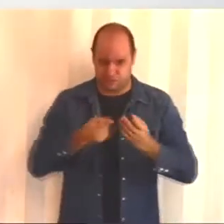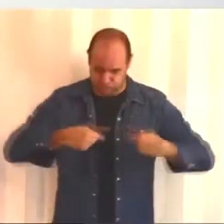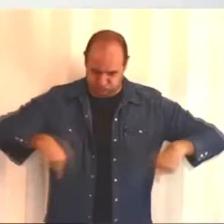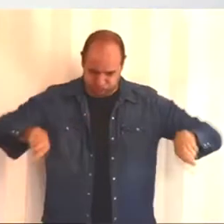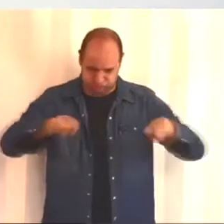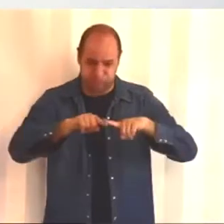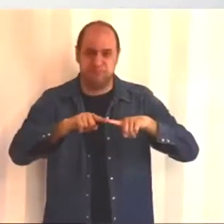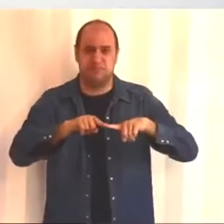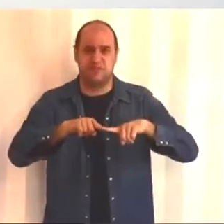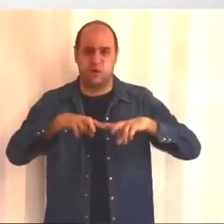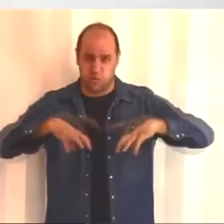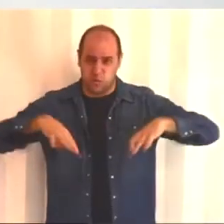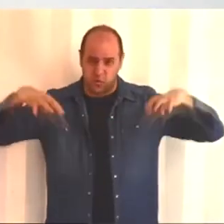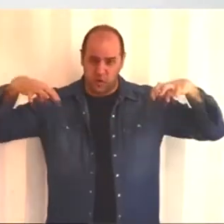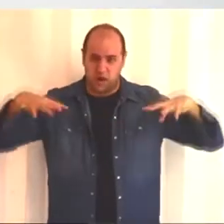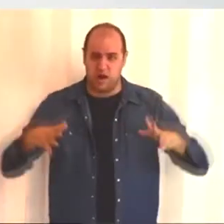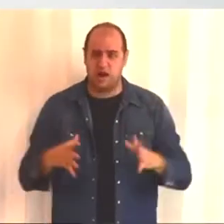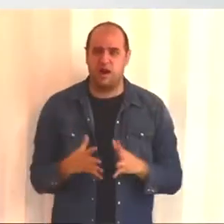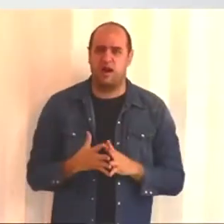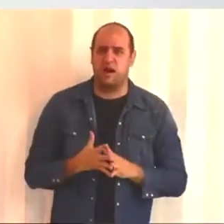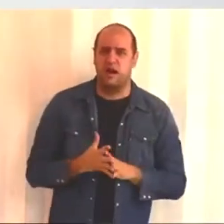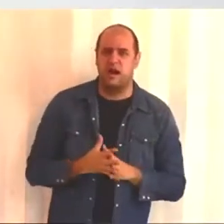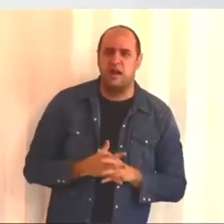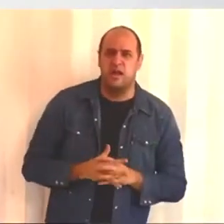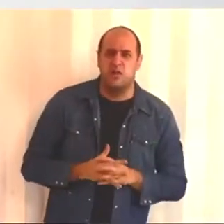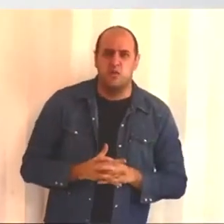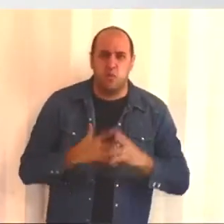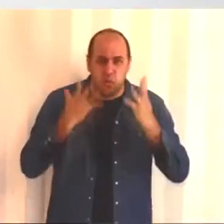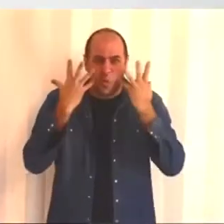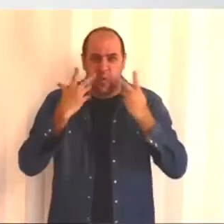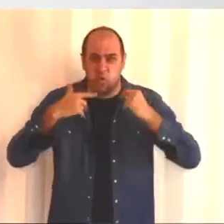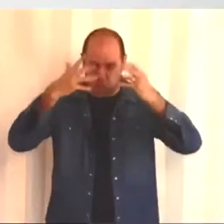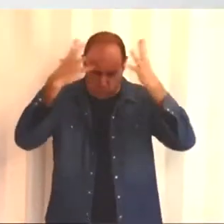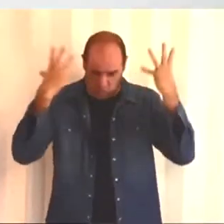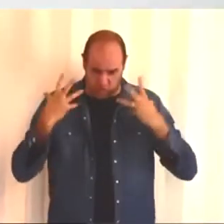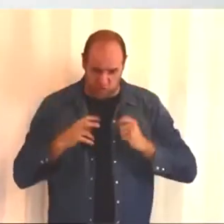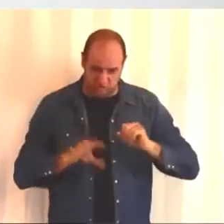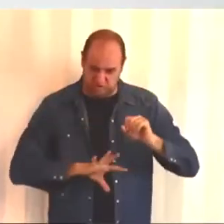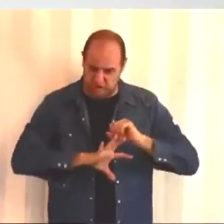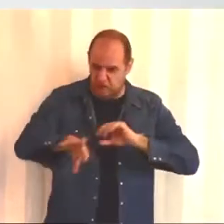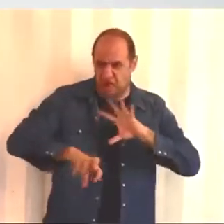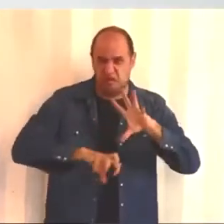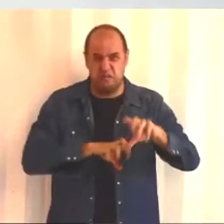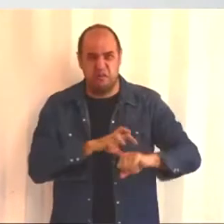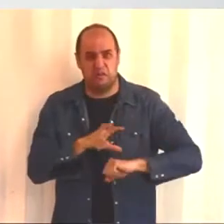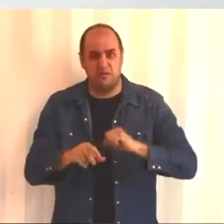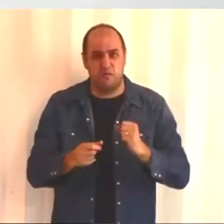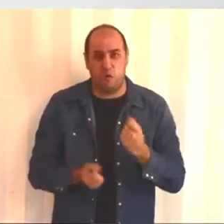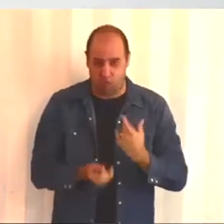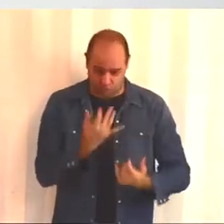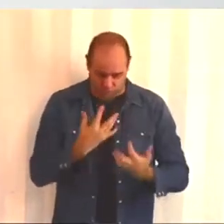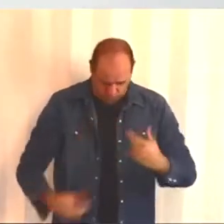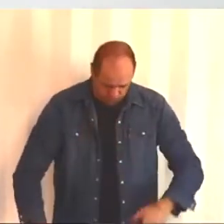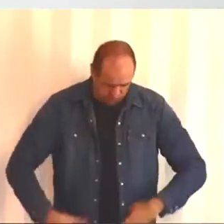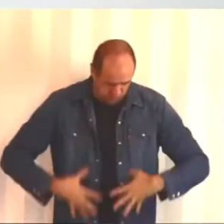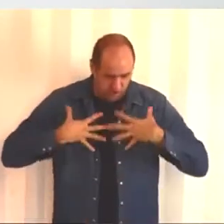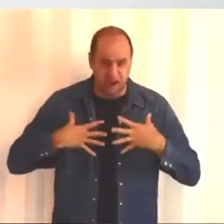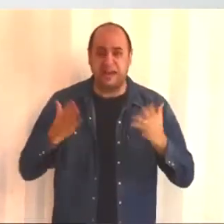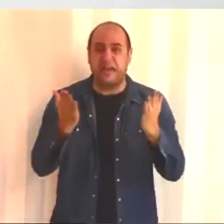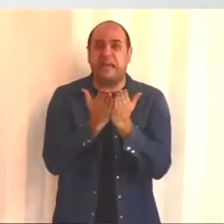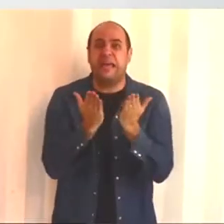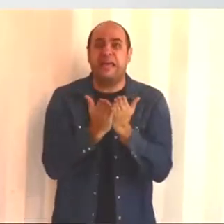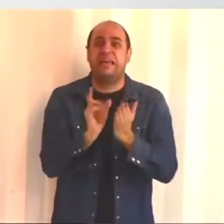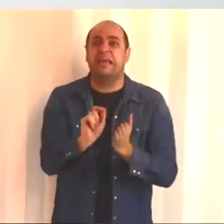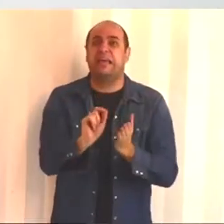arenas, naqueles lugares, sendo alimentados pelas feras, muitas vezes sendo colocado fogo nos seus próprios corpos, eles